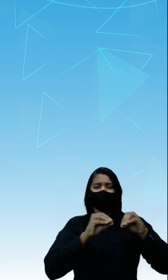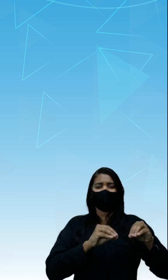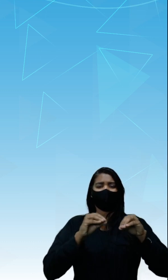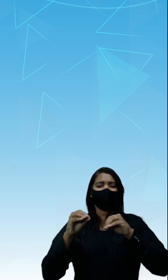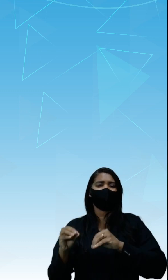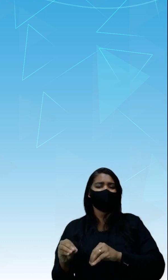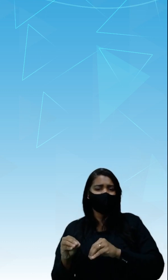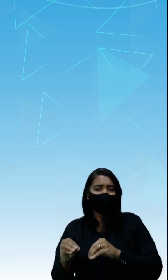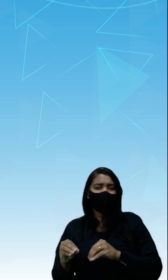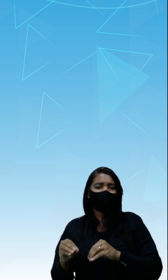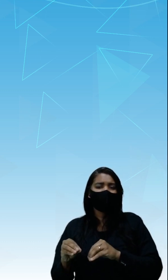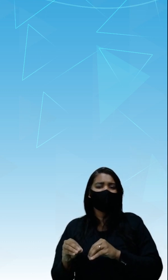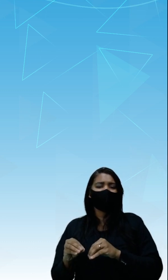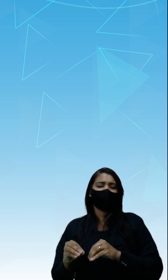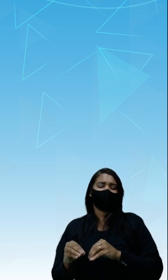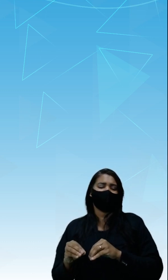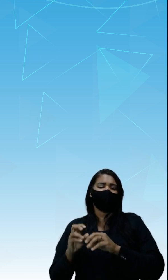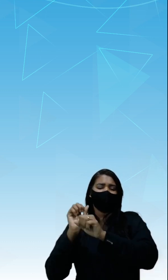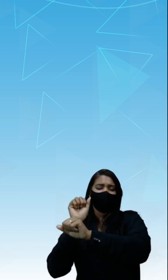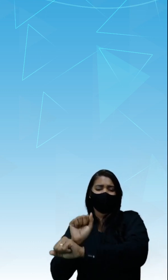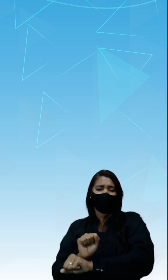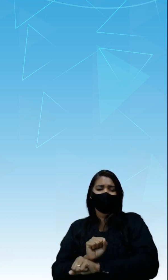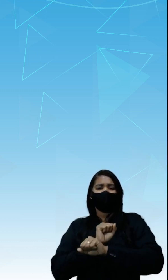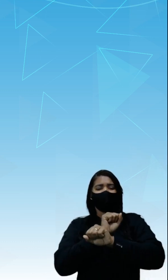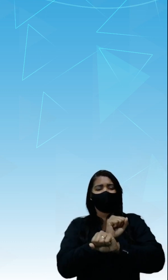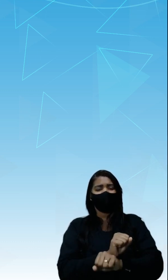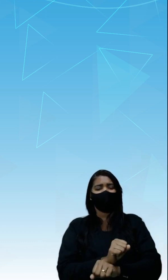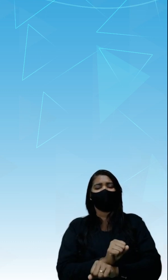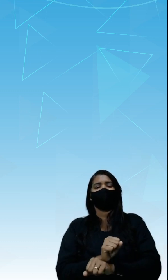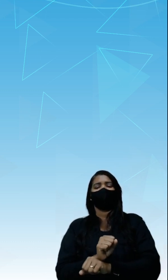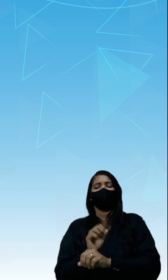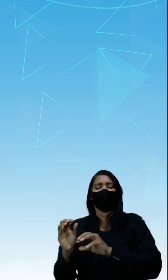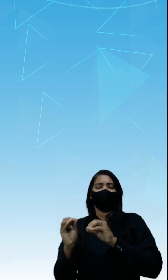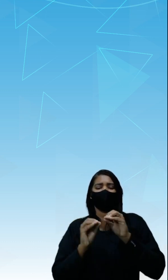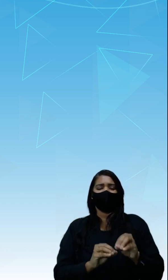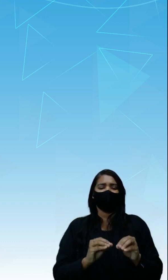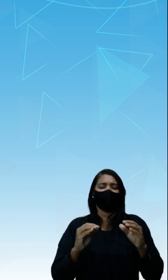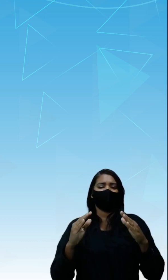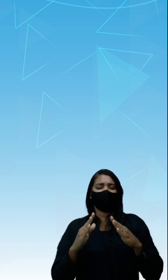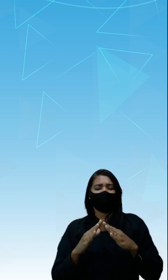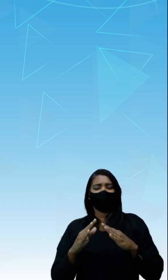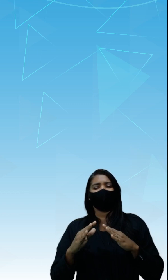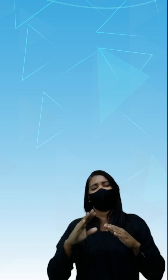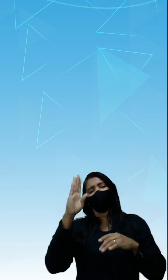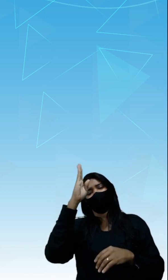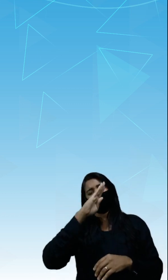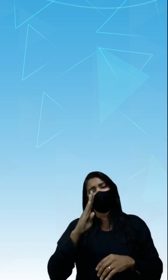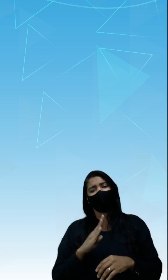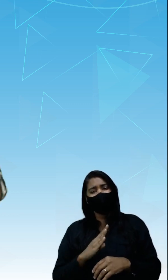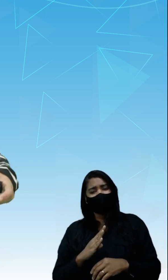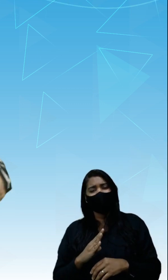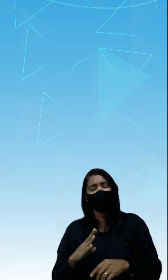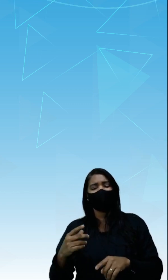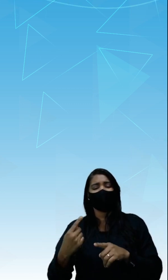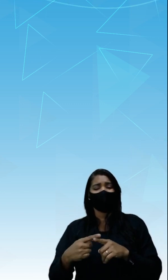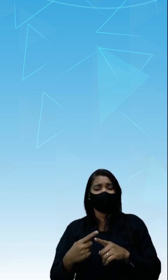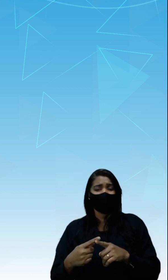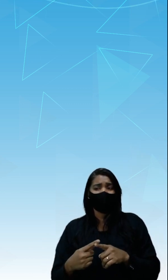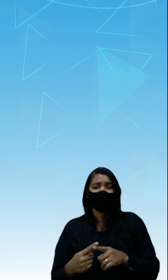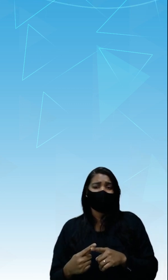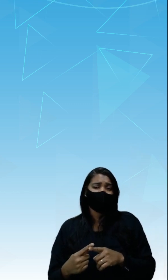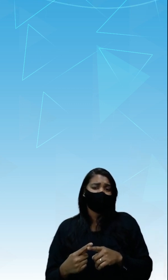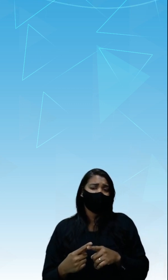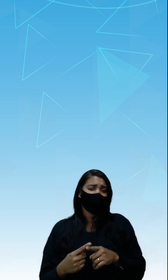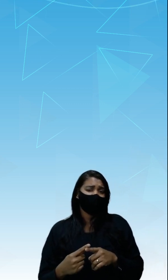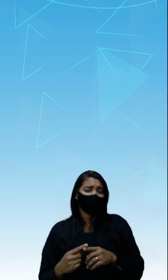involuntária, pois foram capturados e trazidos para o Brasil. A vinda deles não foi nada fácil, gente. Era abarrotados os